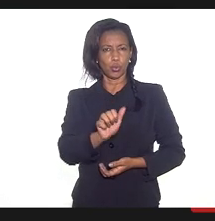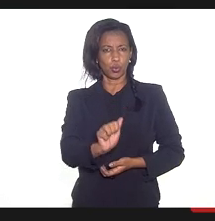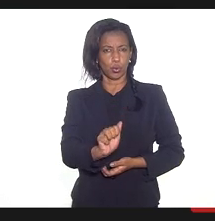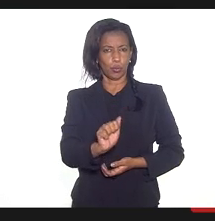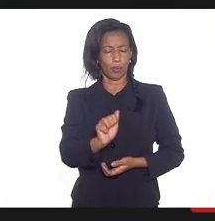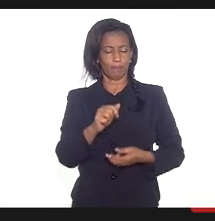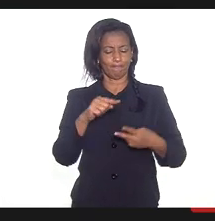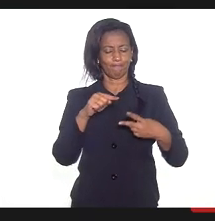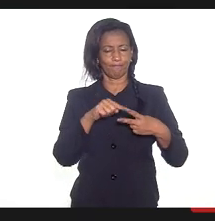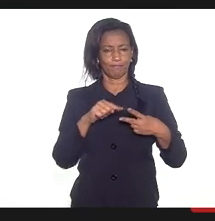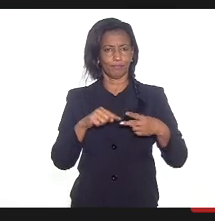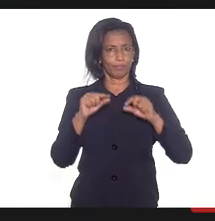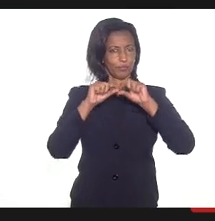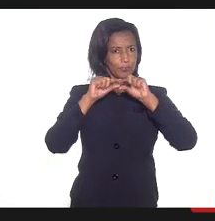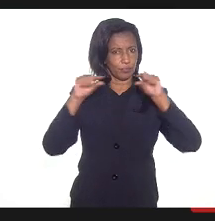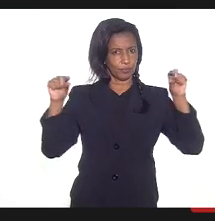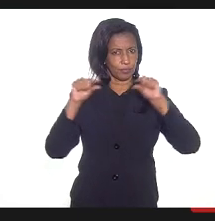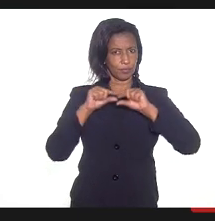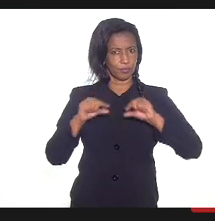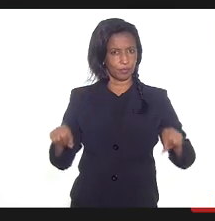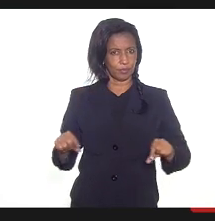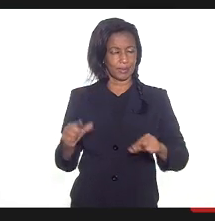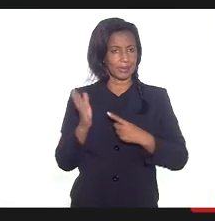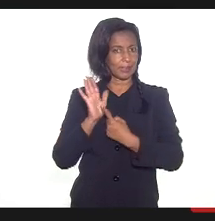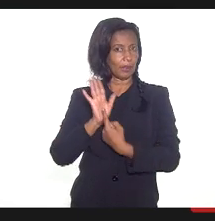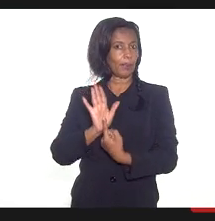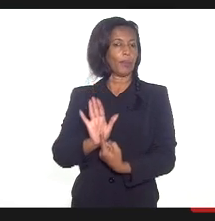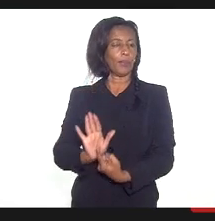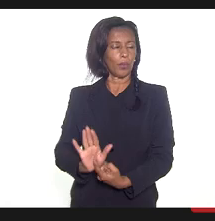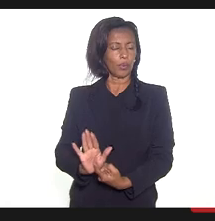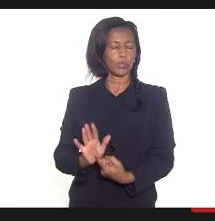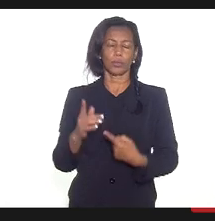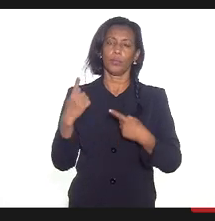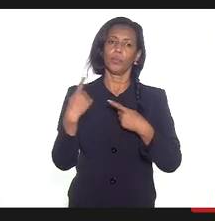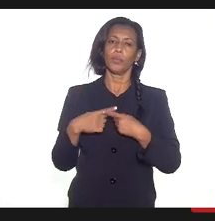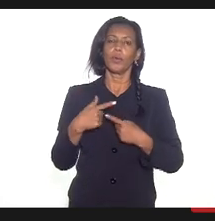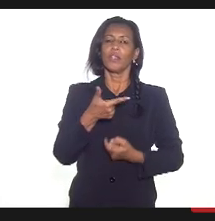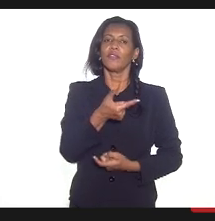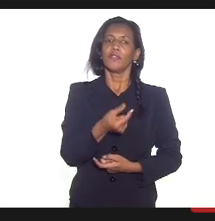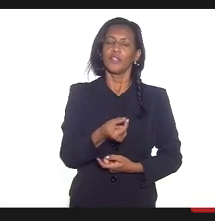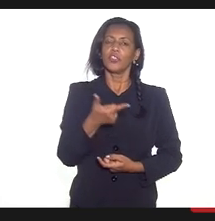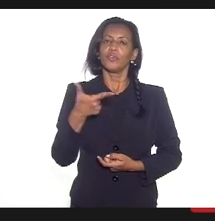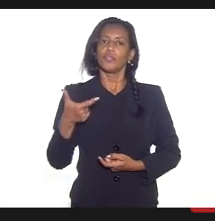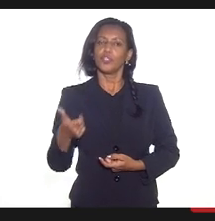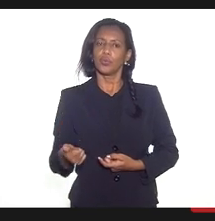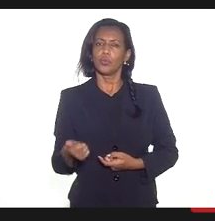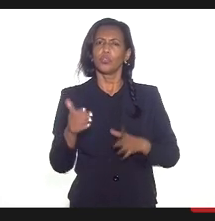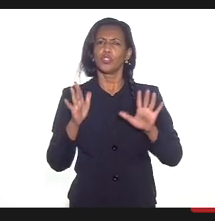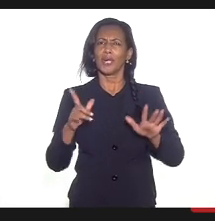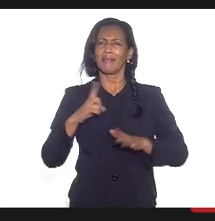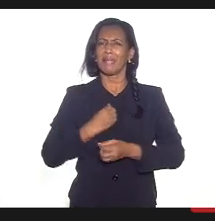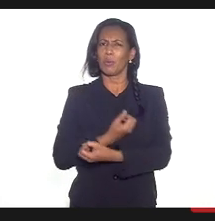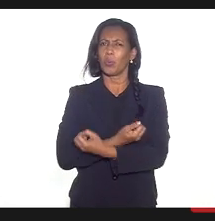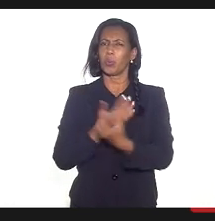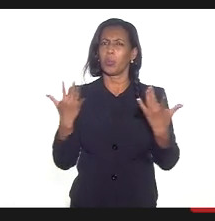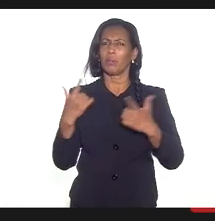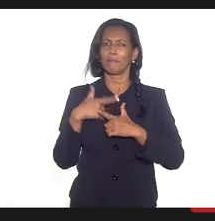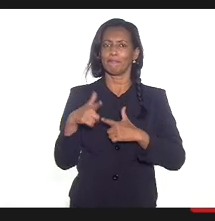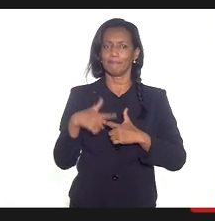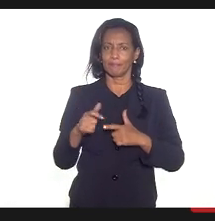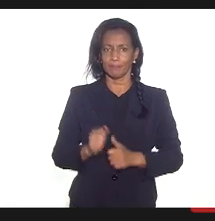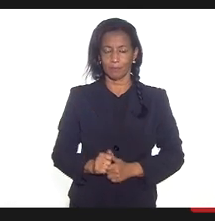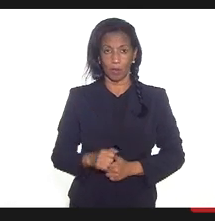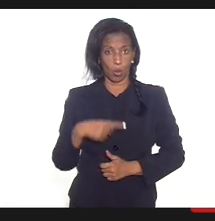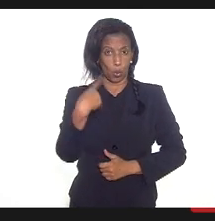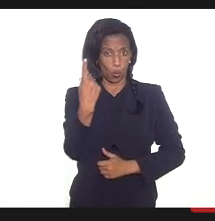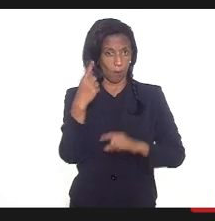falar duas frases aqui que demonstram, né, por que em 2021 já tem tantos casos. Uma